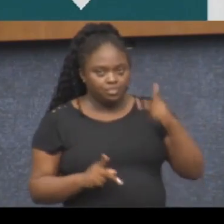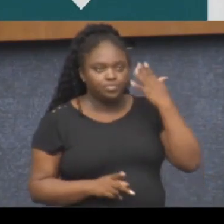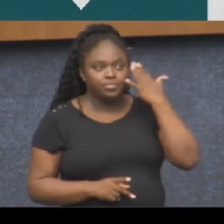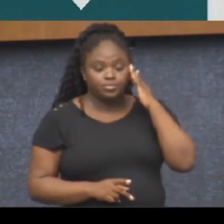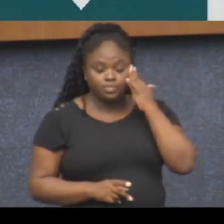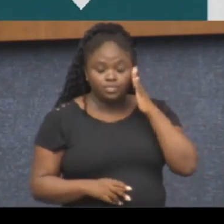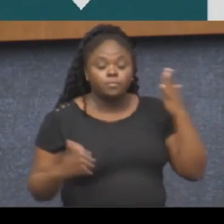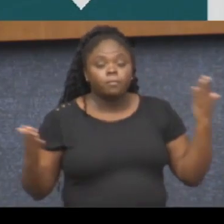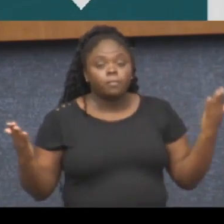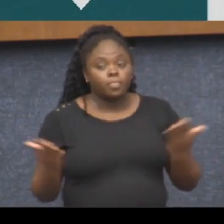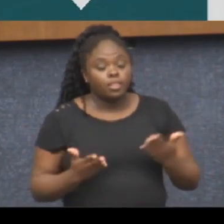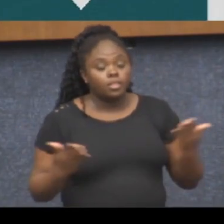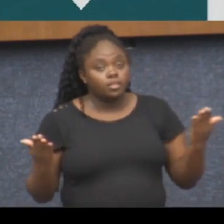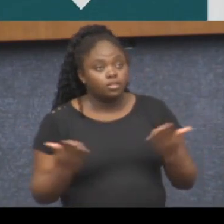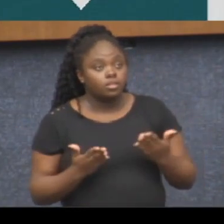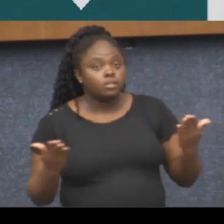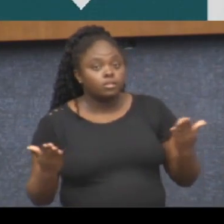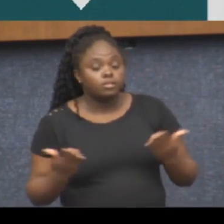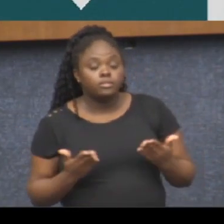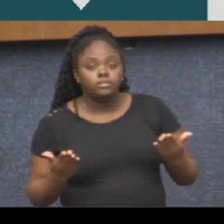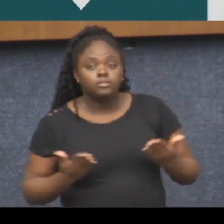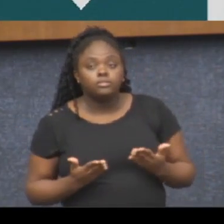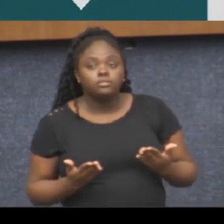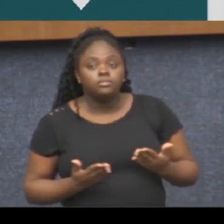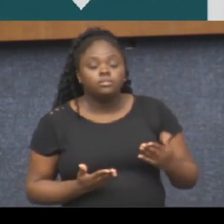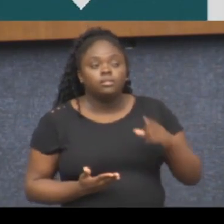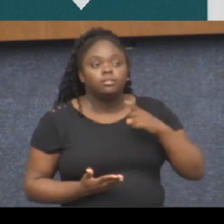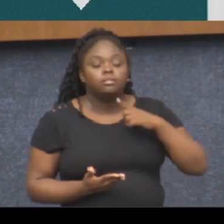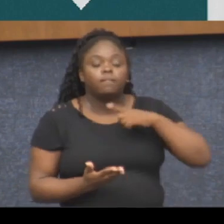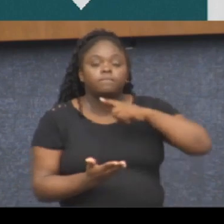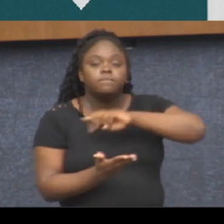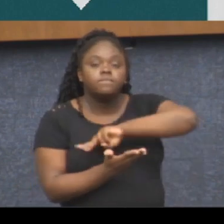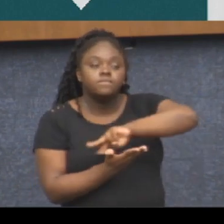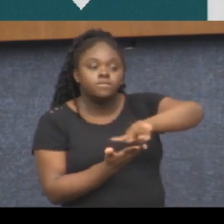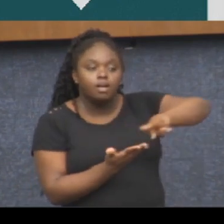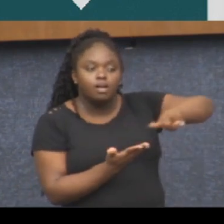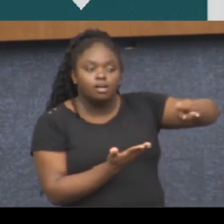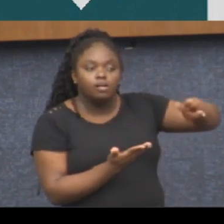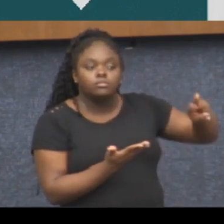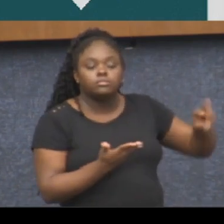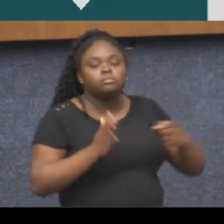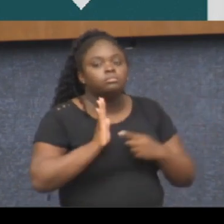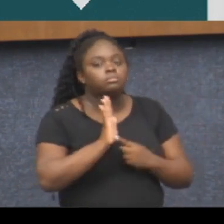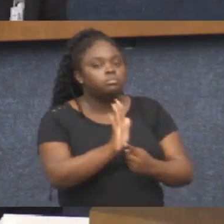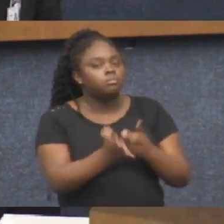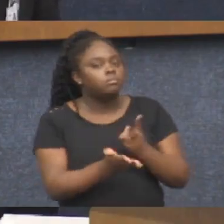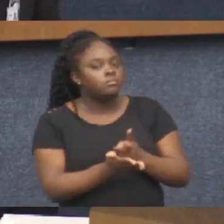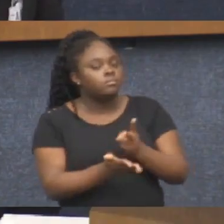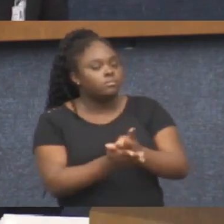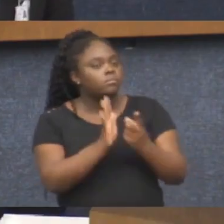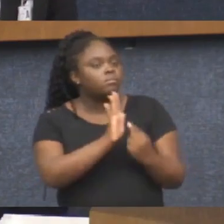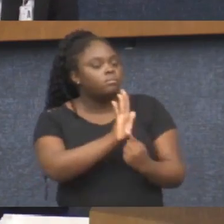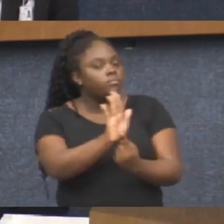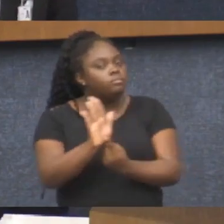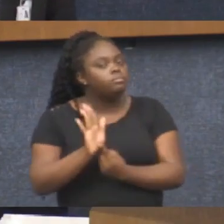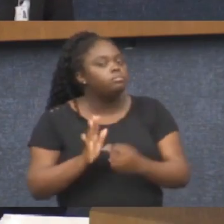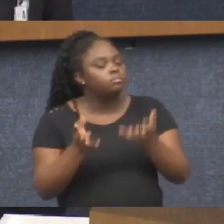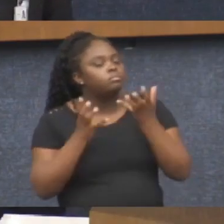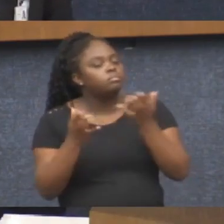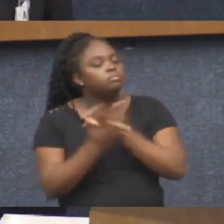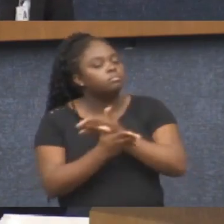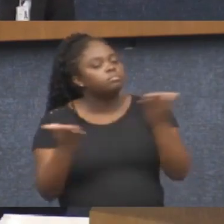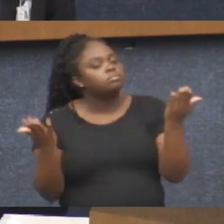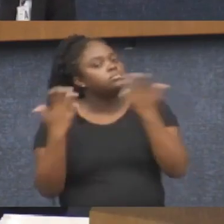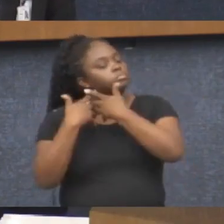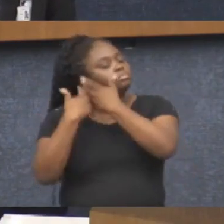eu vou passar agora para vários recortes, seguindo essa mesma forma de apresentar. E eu quero que fique a reflexão